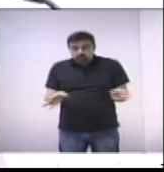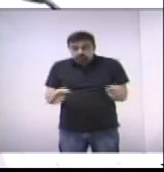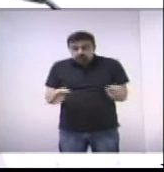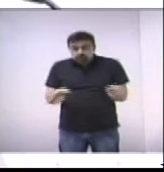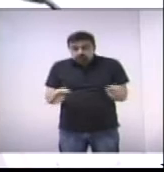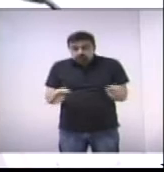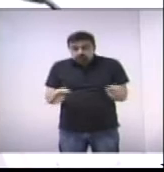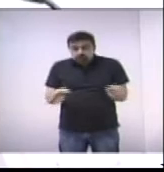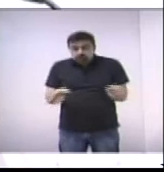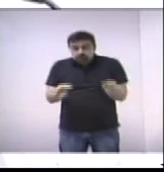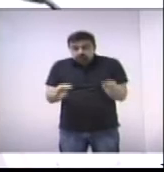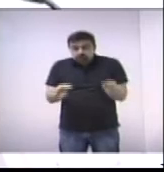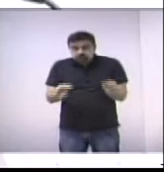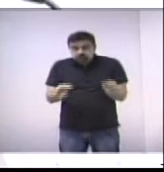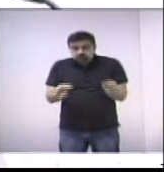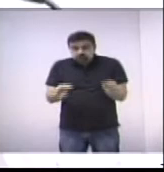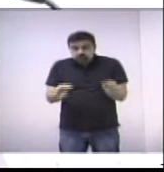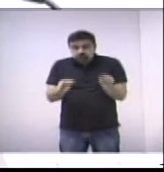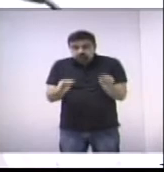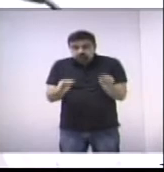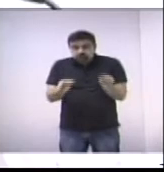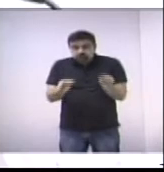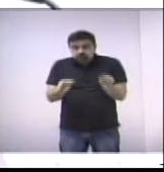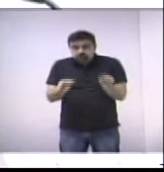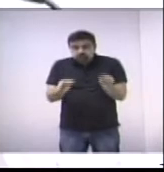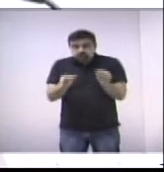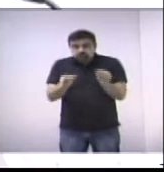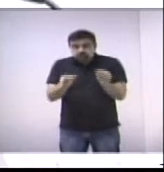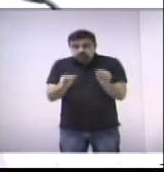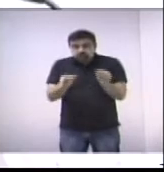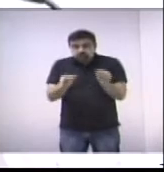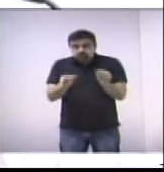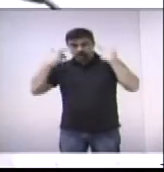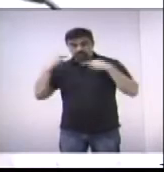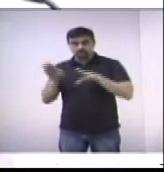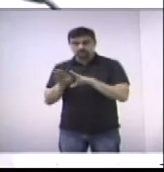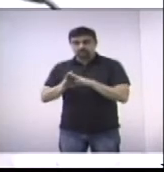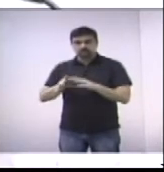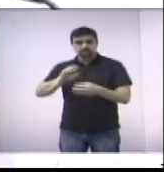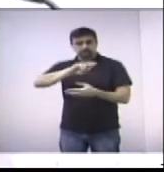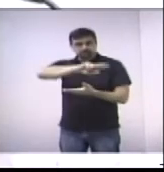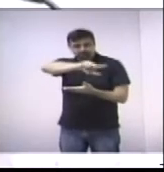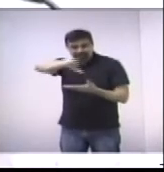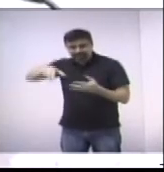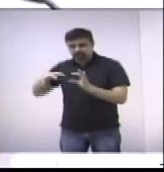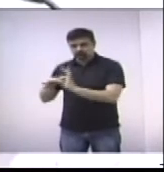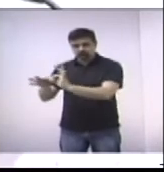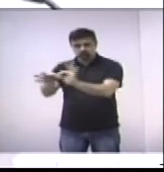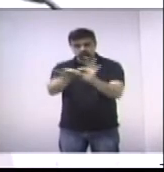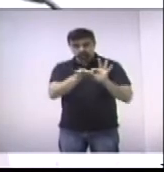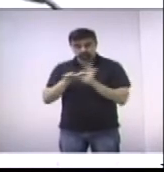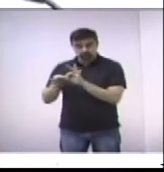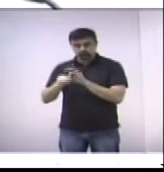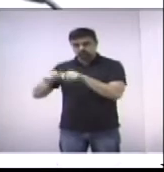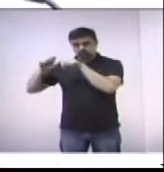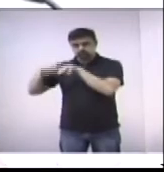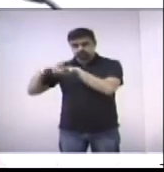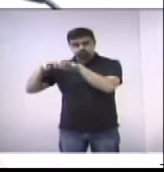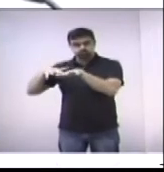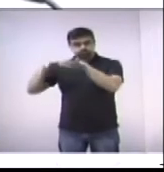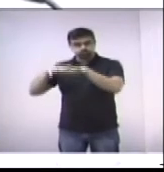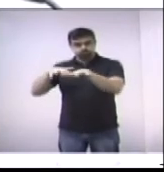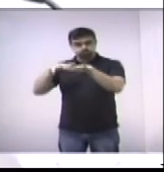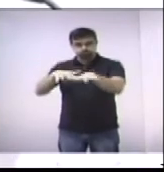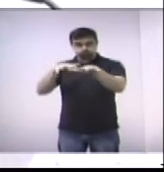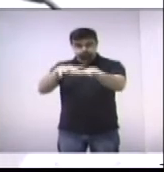Leões do Vila Padre Anchieta, Acadêmicos do Samba, Leões do Monte Alegre, Havaí 71 e Mocidade também desfilaram esse ano em outra